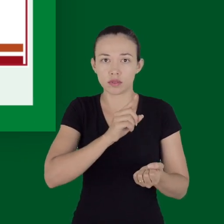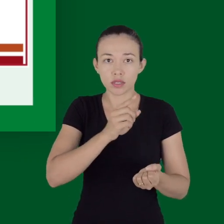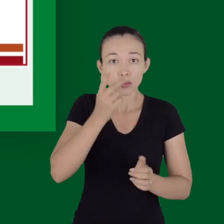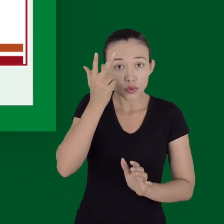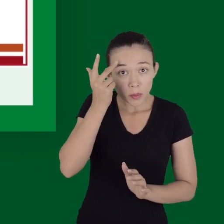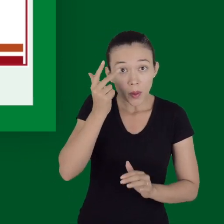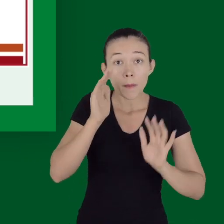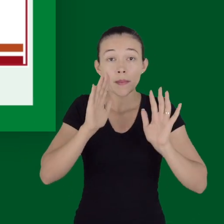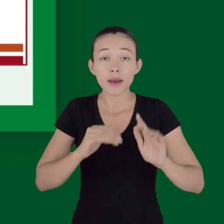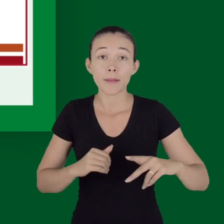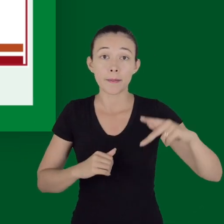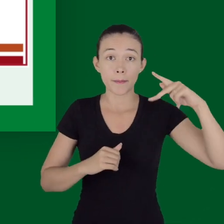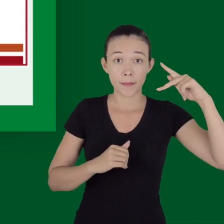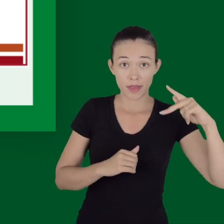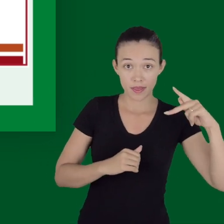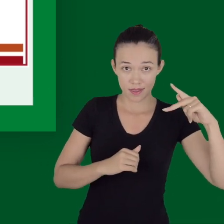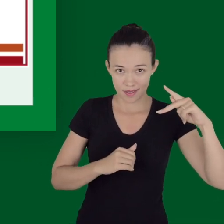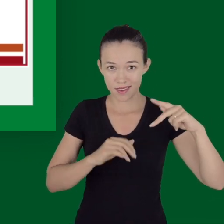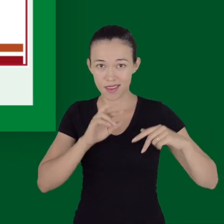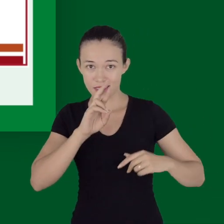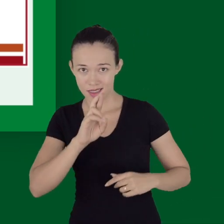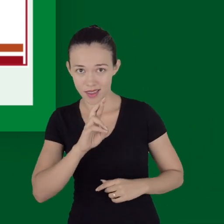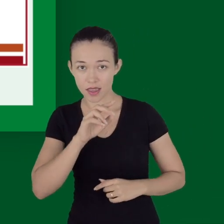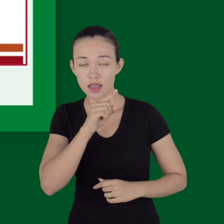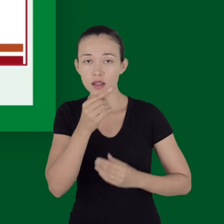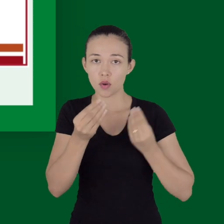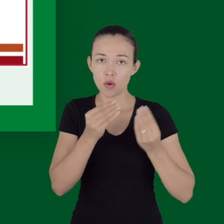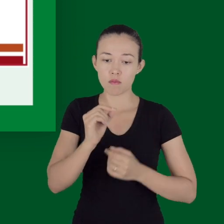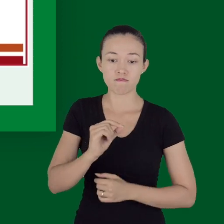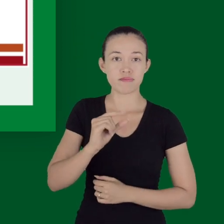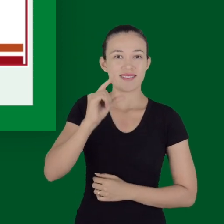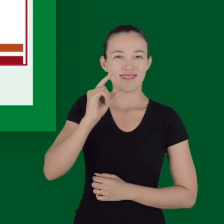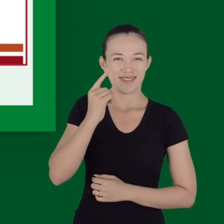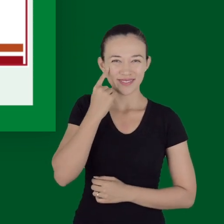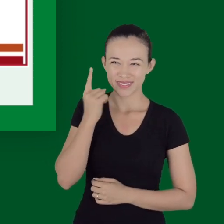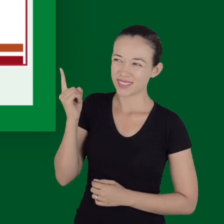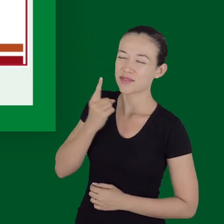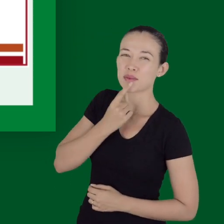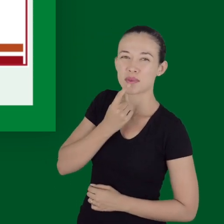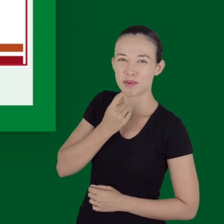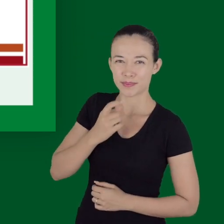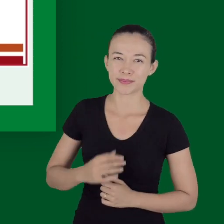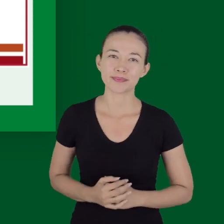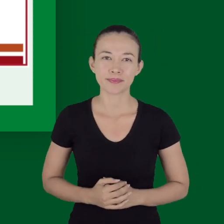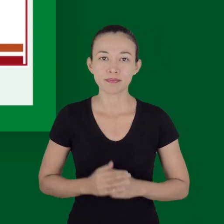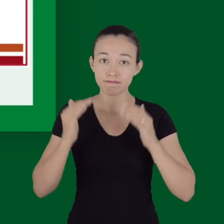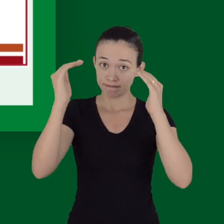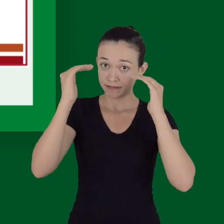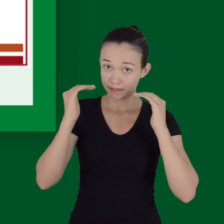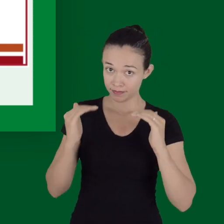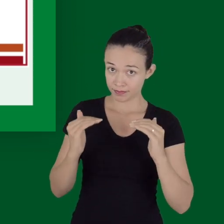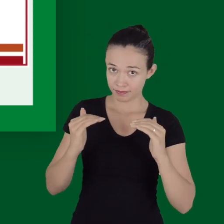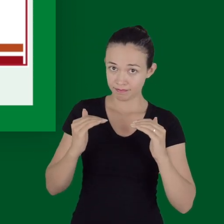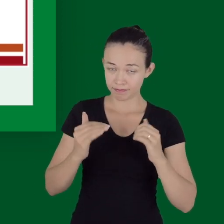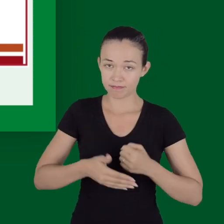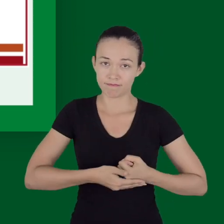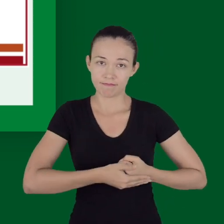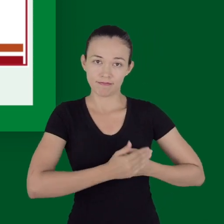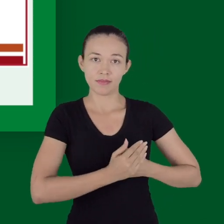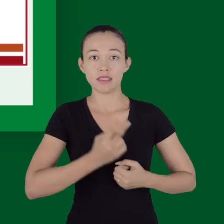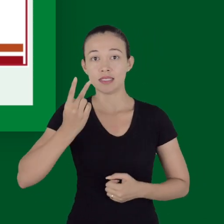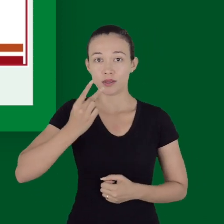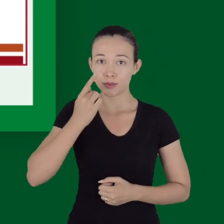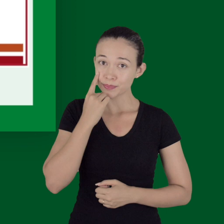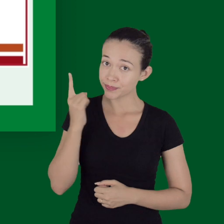que o intervalo PR está um pouquinho maior, que tem aí o tracinho vermelho mostrando que ele está um pouquinho maior. O BAV de segundo